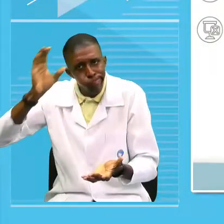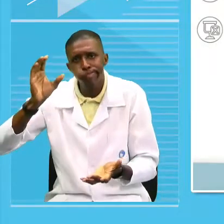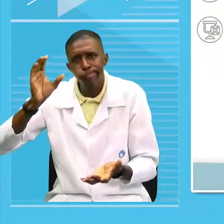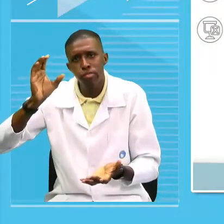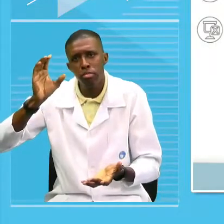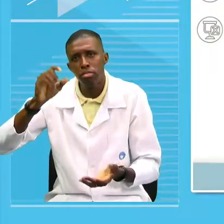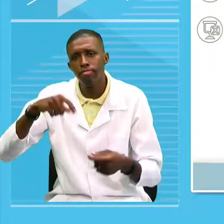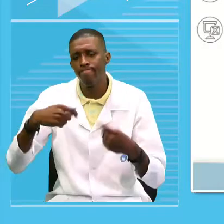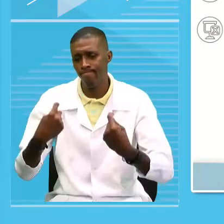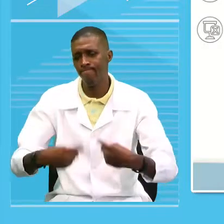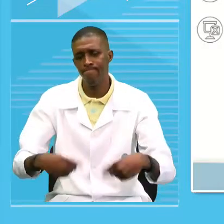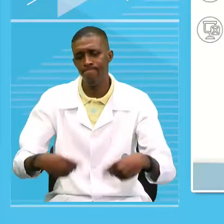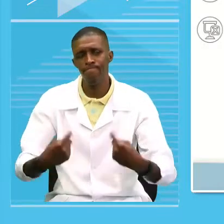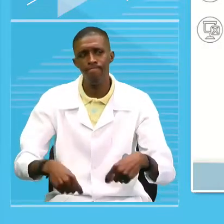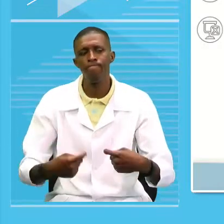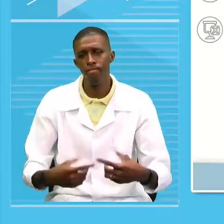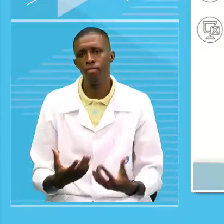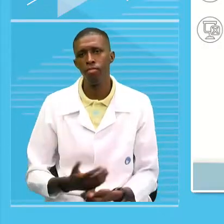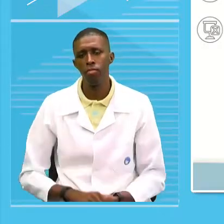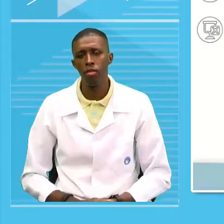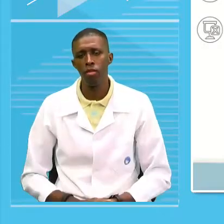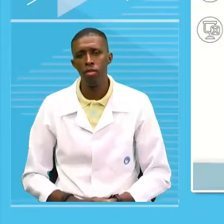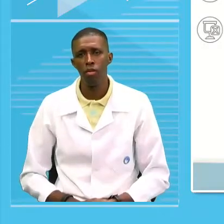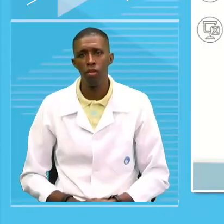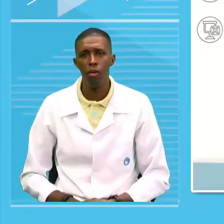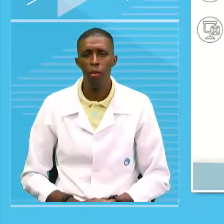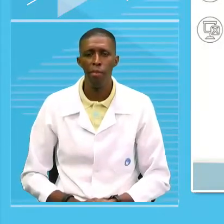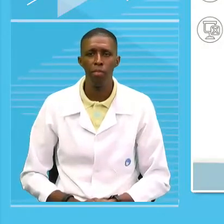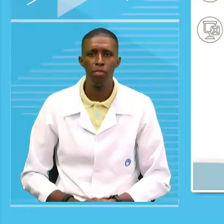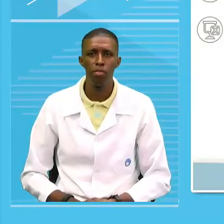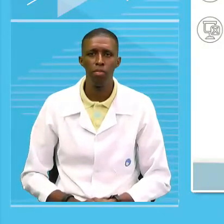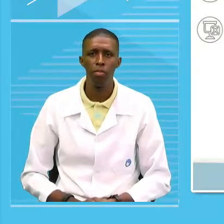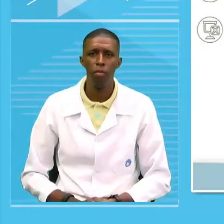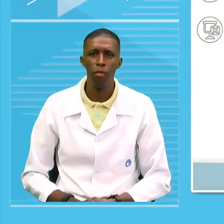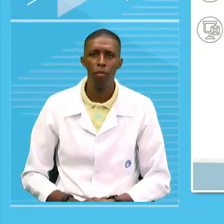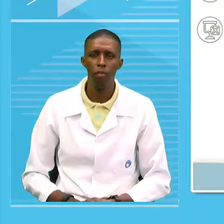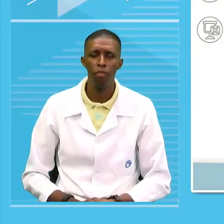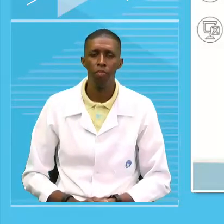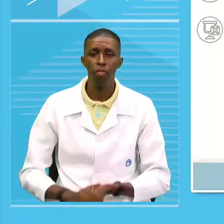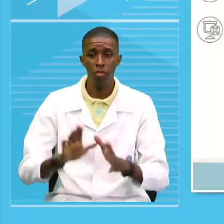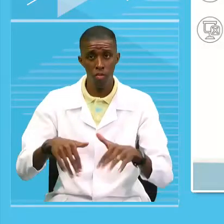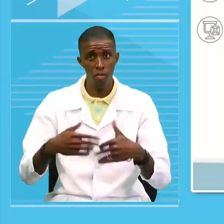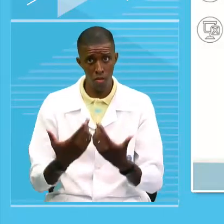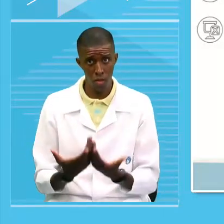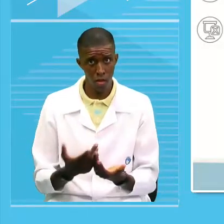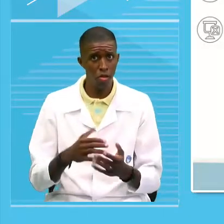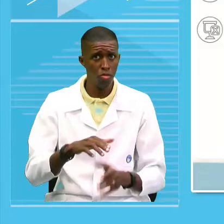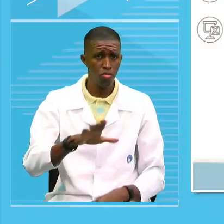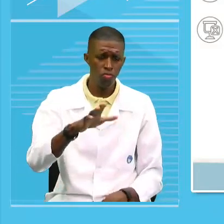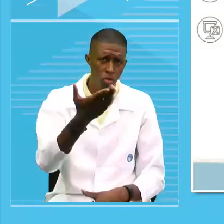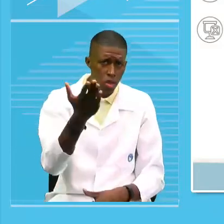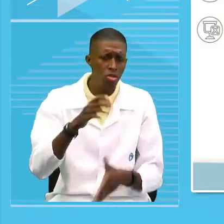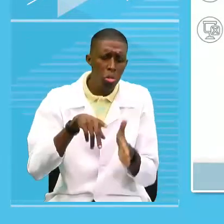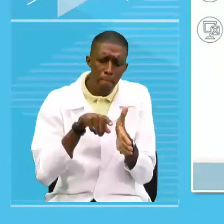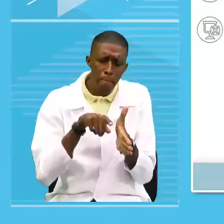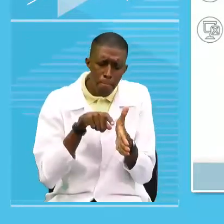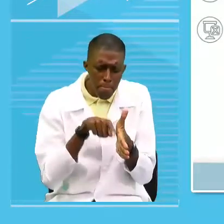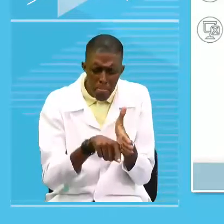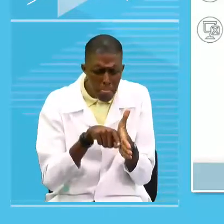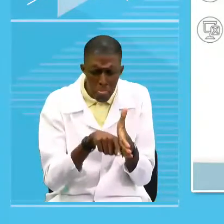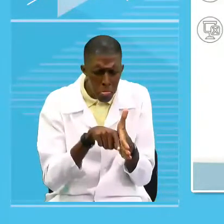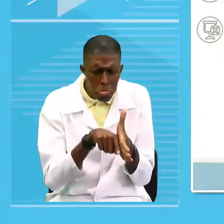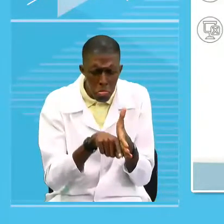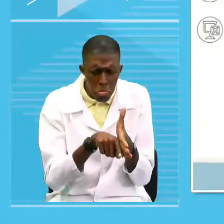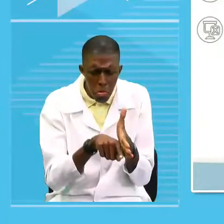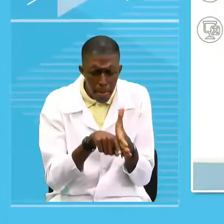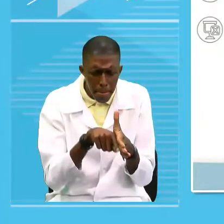incentivo a pesquisa né é isso é tu pesquisar buscar informação e